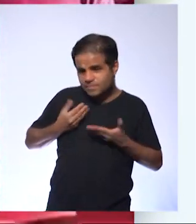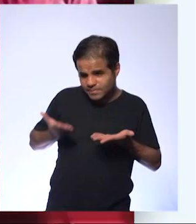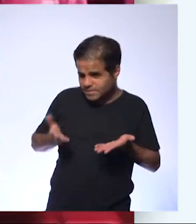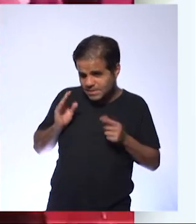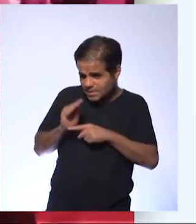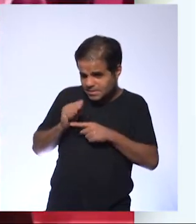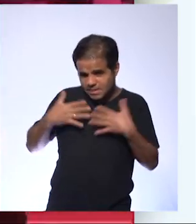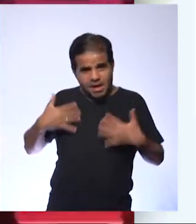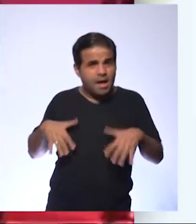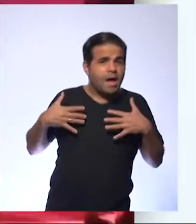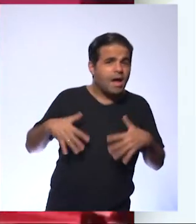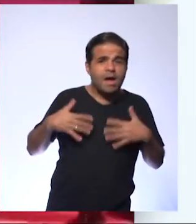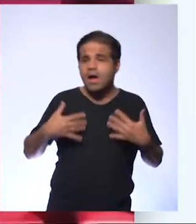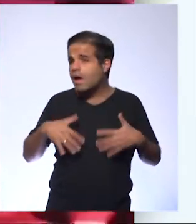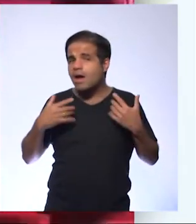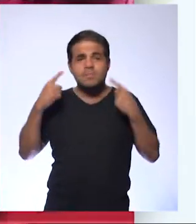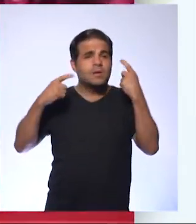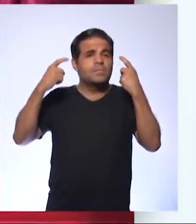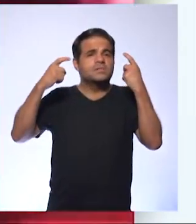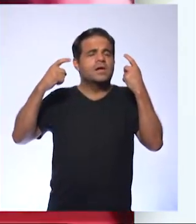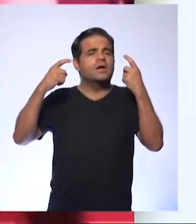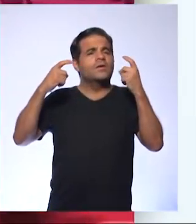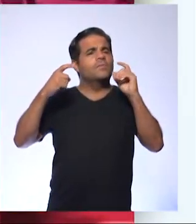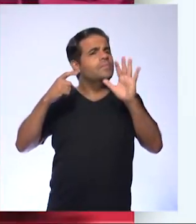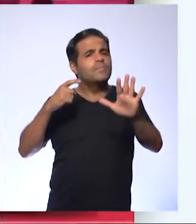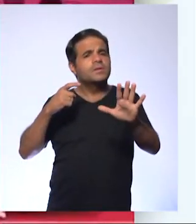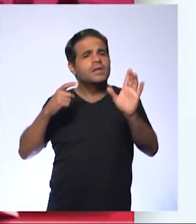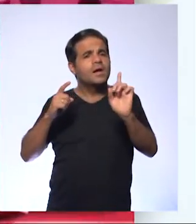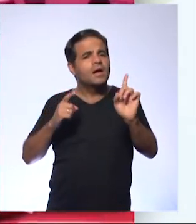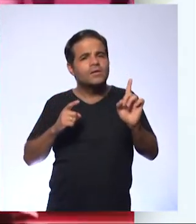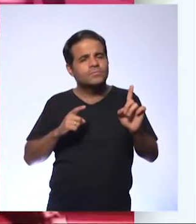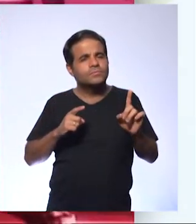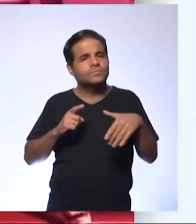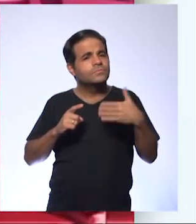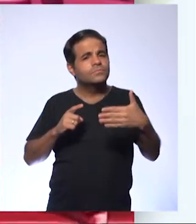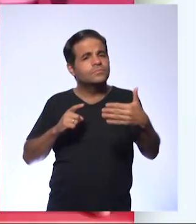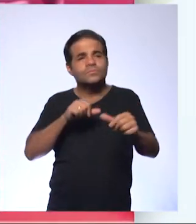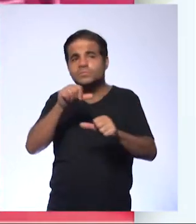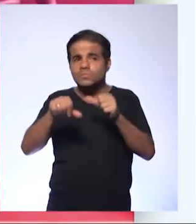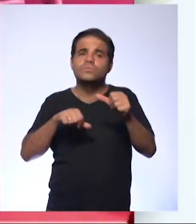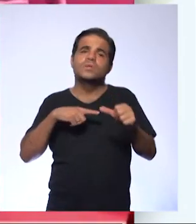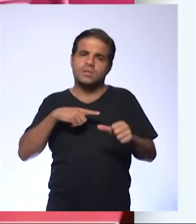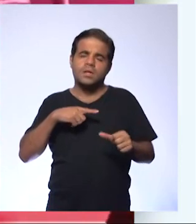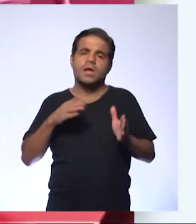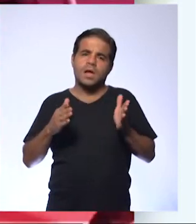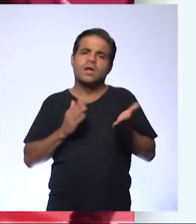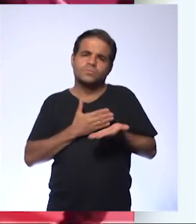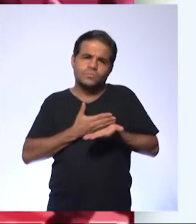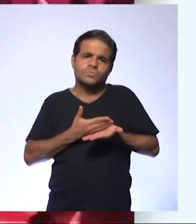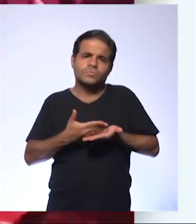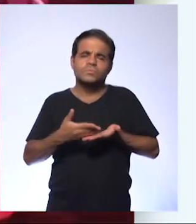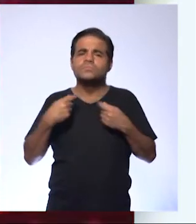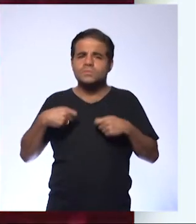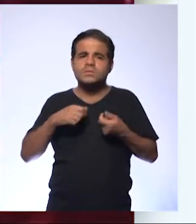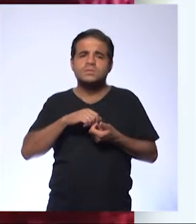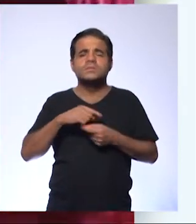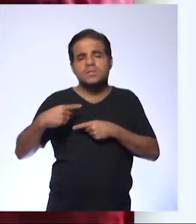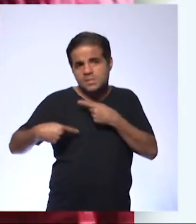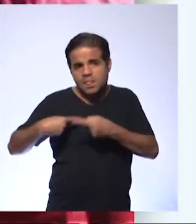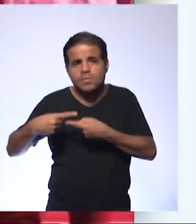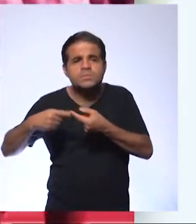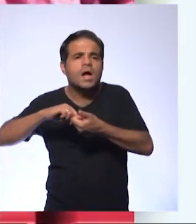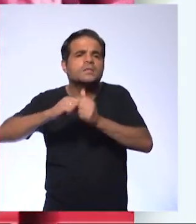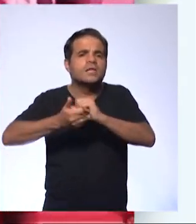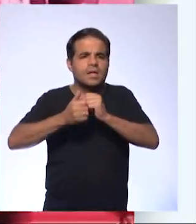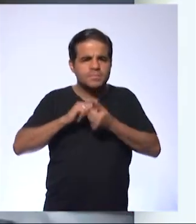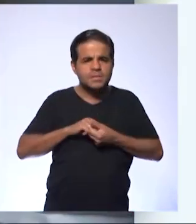Deus, que desespero. E não, muda, né? Tem um momento inicial em que tudo precisa se atualizar mesmo, em que a